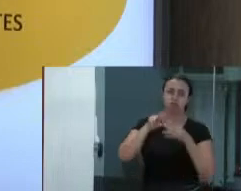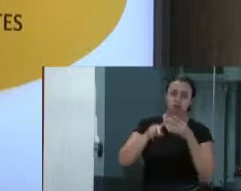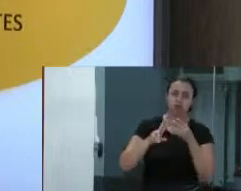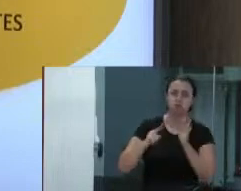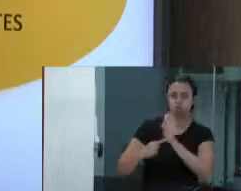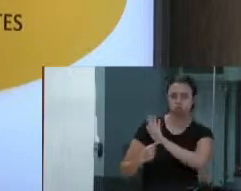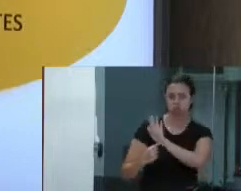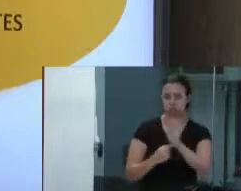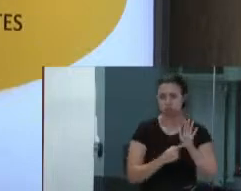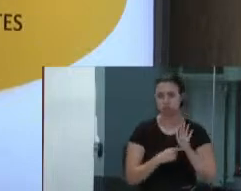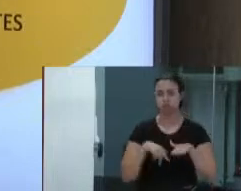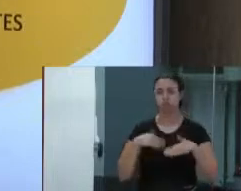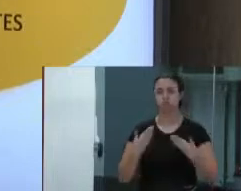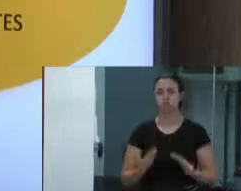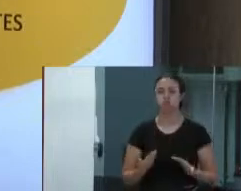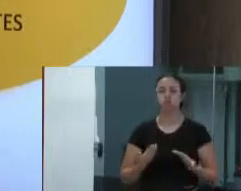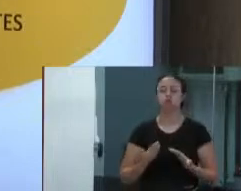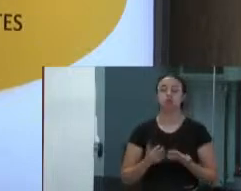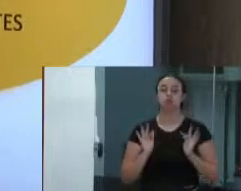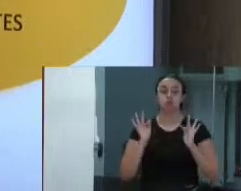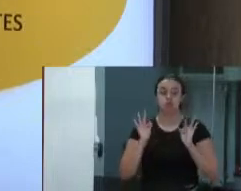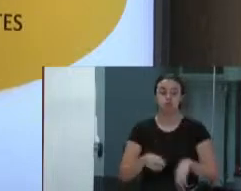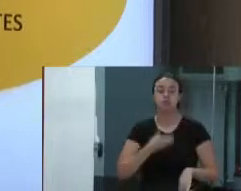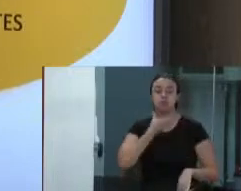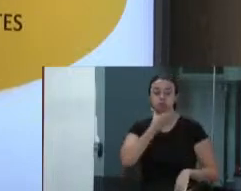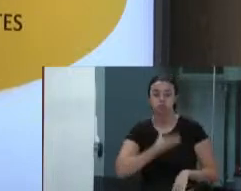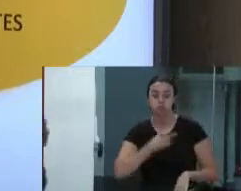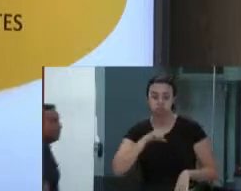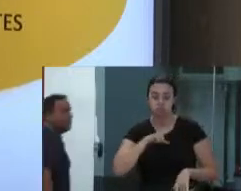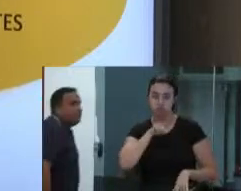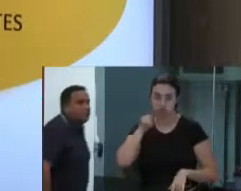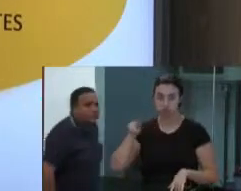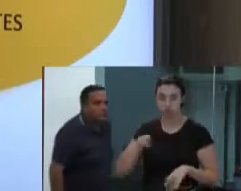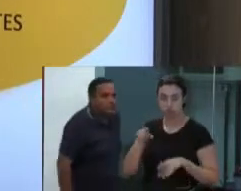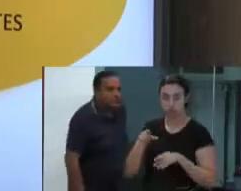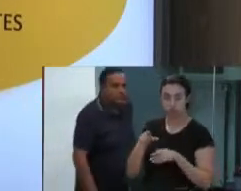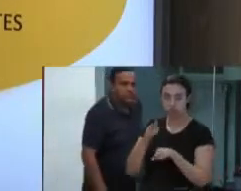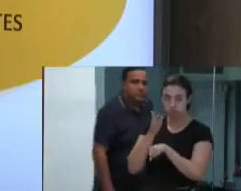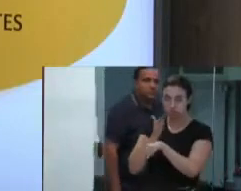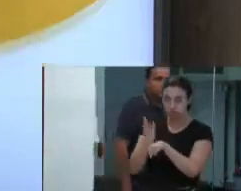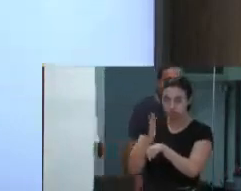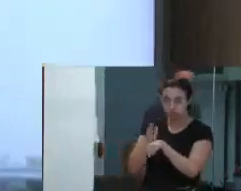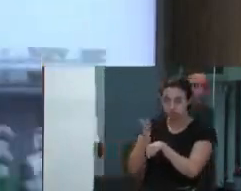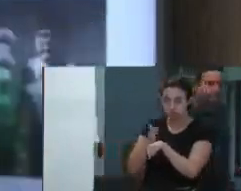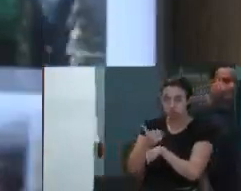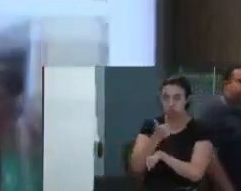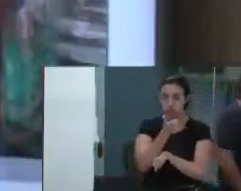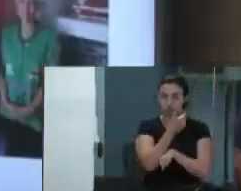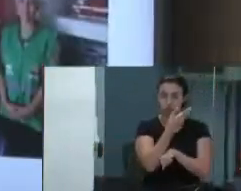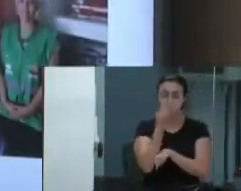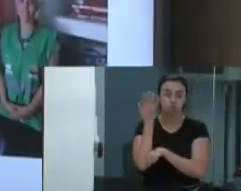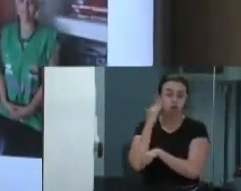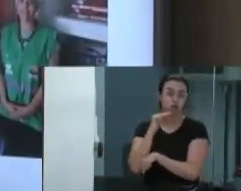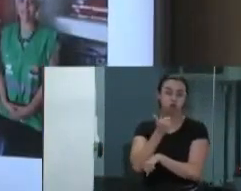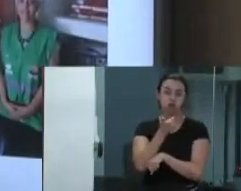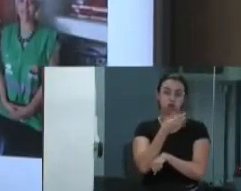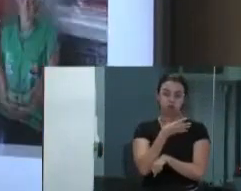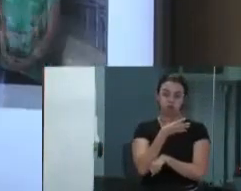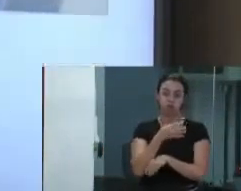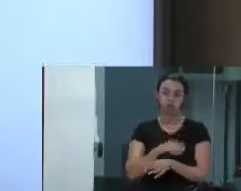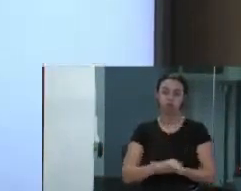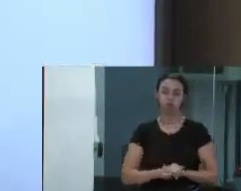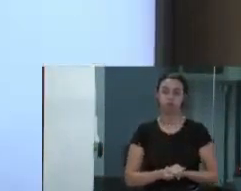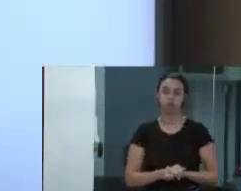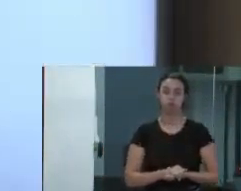senhores. Então, né, no final de dezembro, a gente teve essas ações, né, contando aí que foram 14 dias.